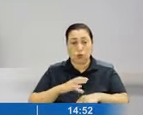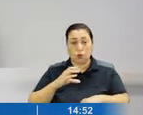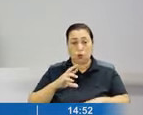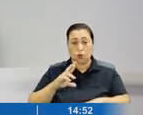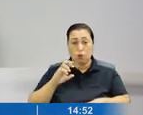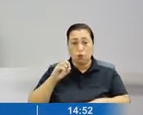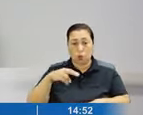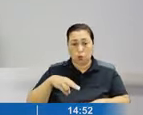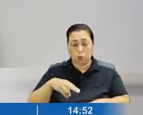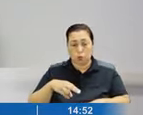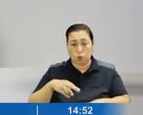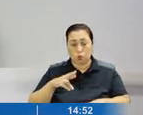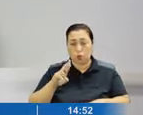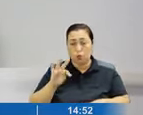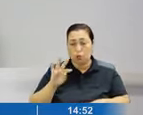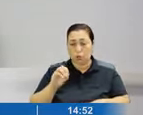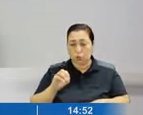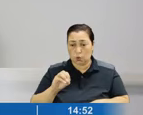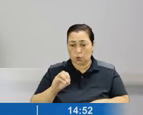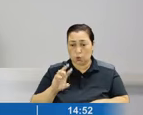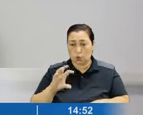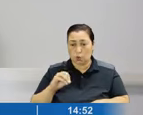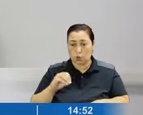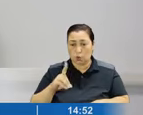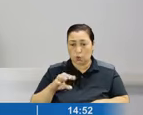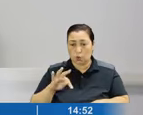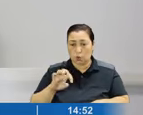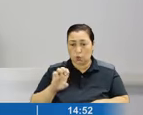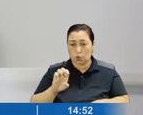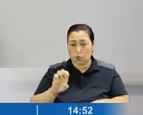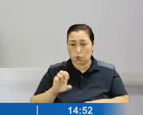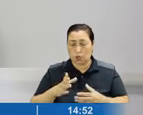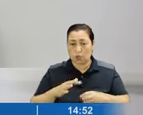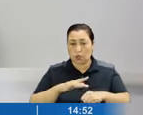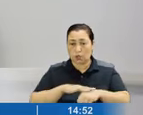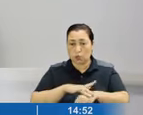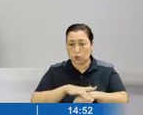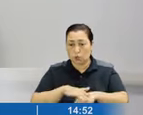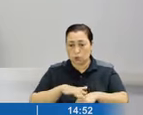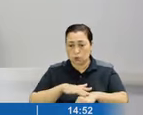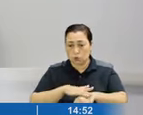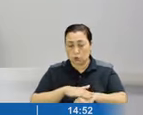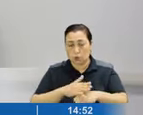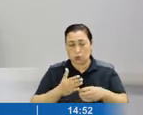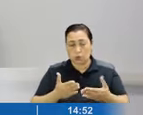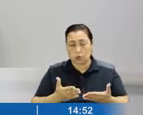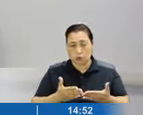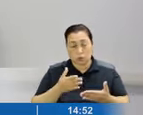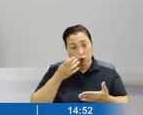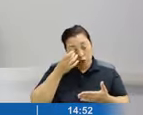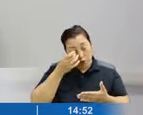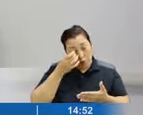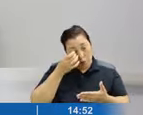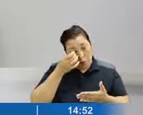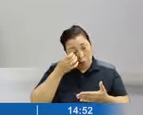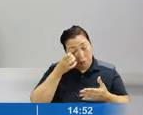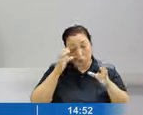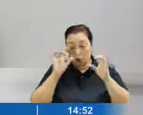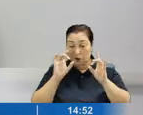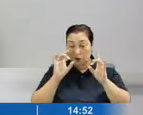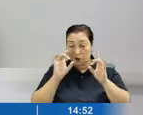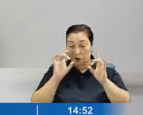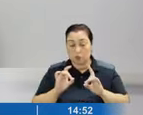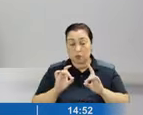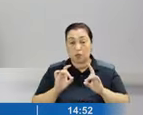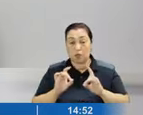e a retocolite ulcerativa. Pacientes que são portadores de doença de Crohn e retocolite ulcerativa, principalmente